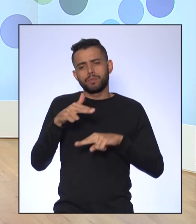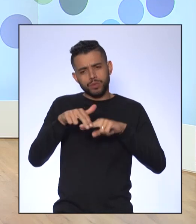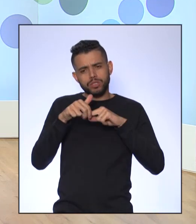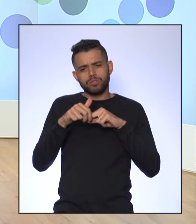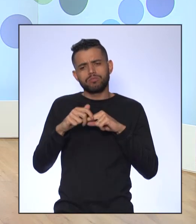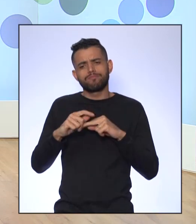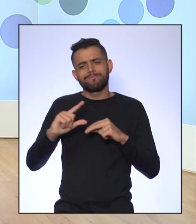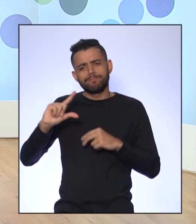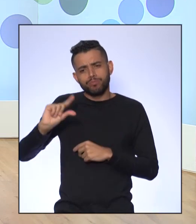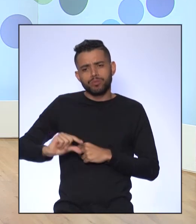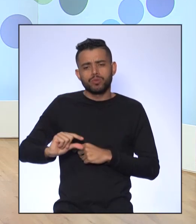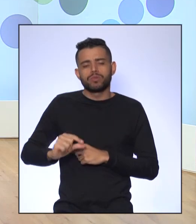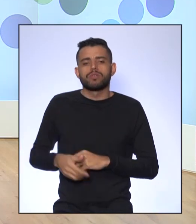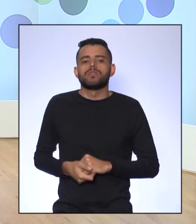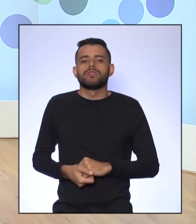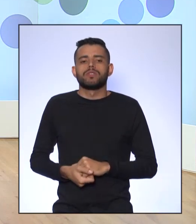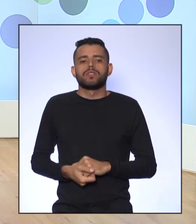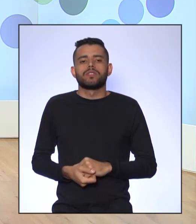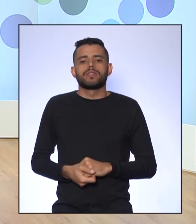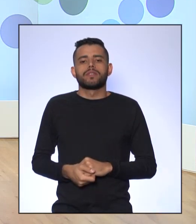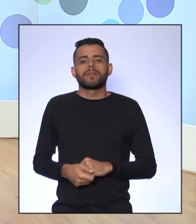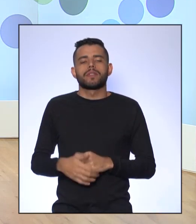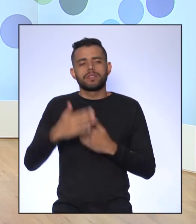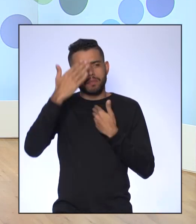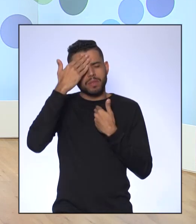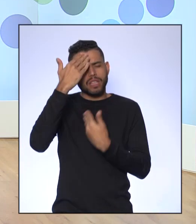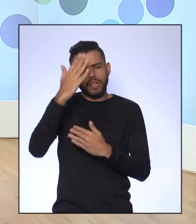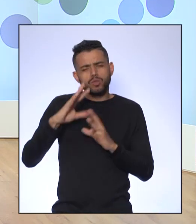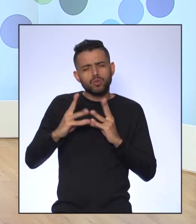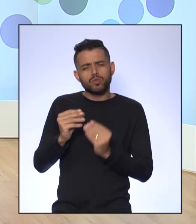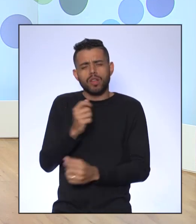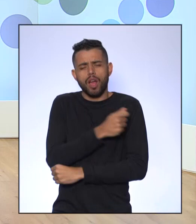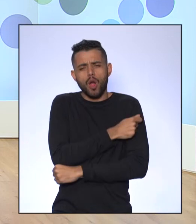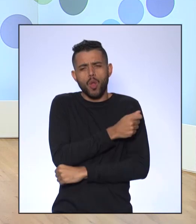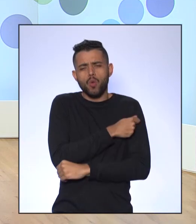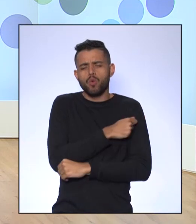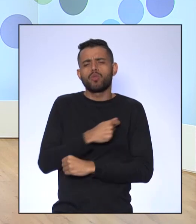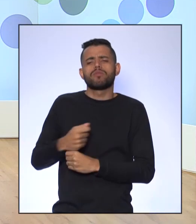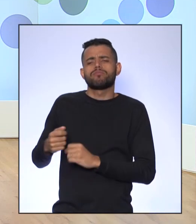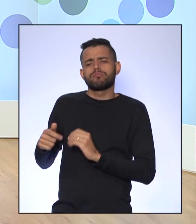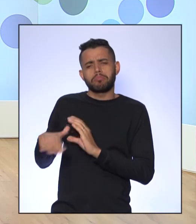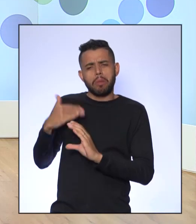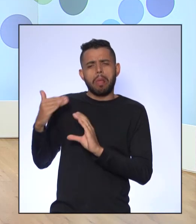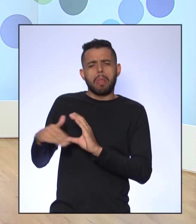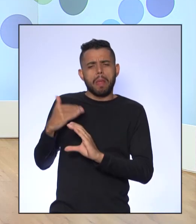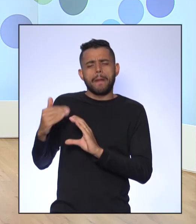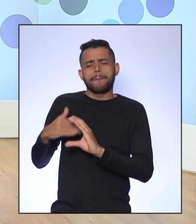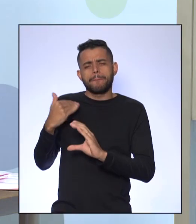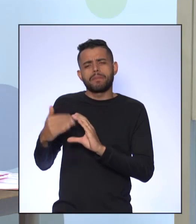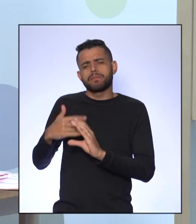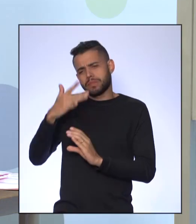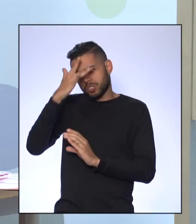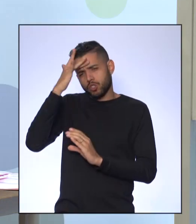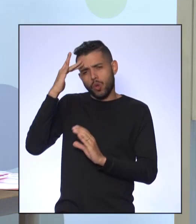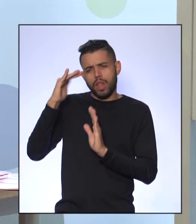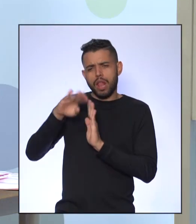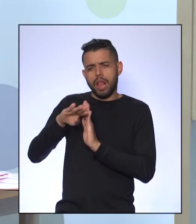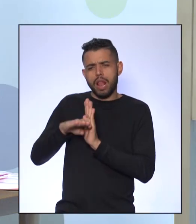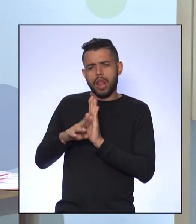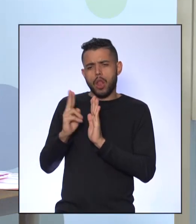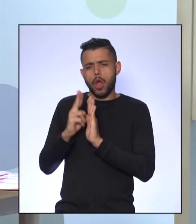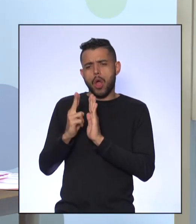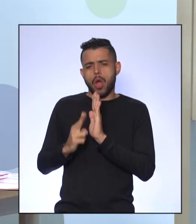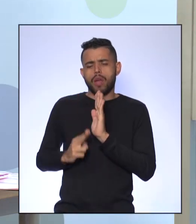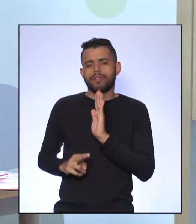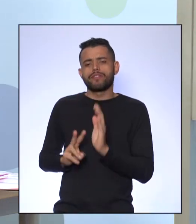reduzida, né? Mas obrigado a Sabrina, o Gabriel, o Maicon, Yasmin, Maurício, né?